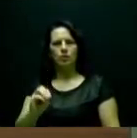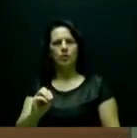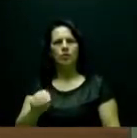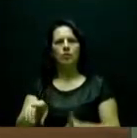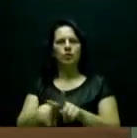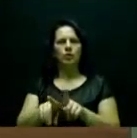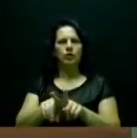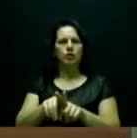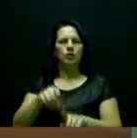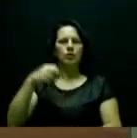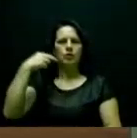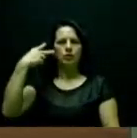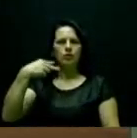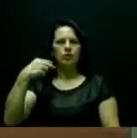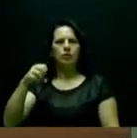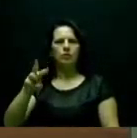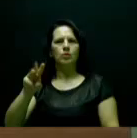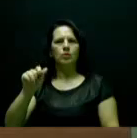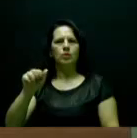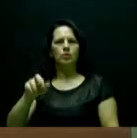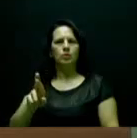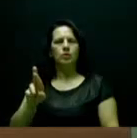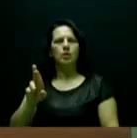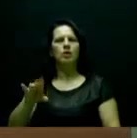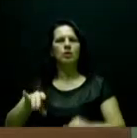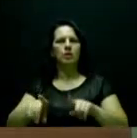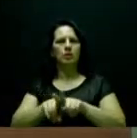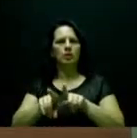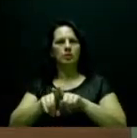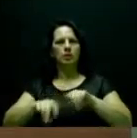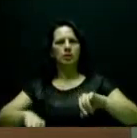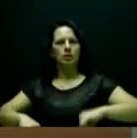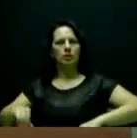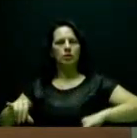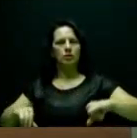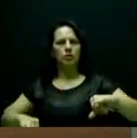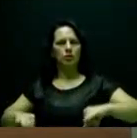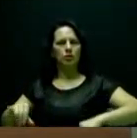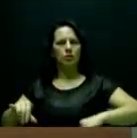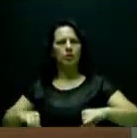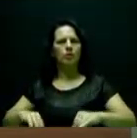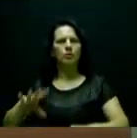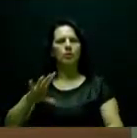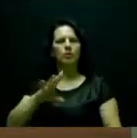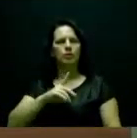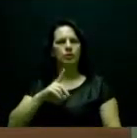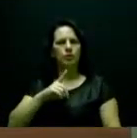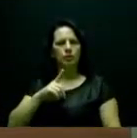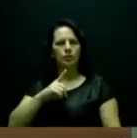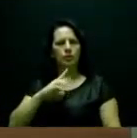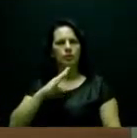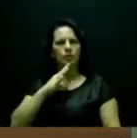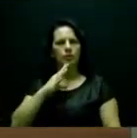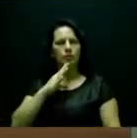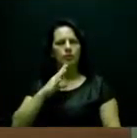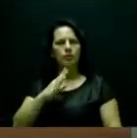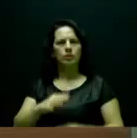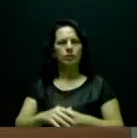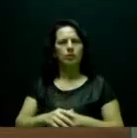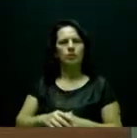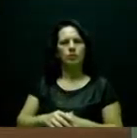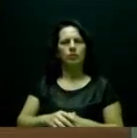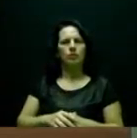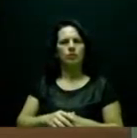o vereador Wagner, por último, também sofreu, né? E a gente tem visto, porque isso é para